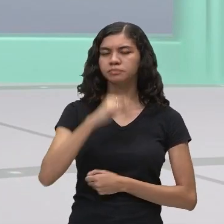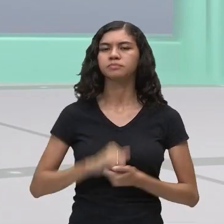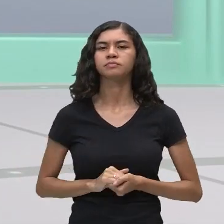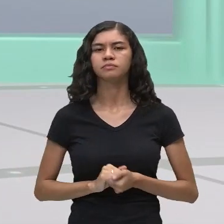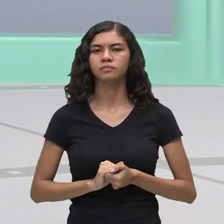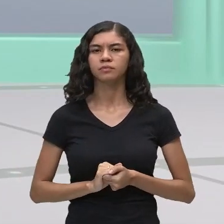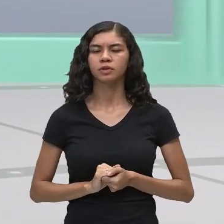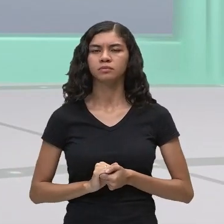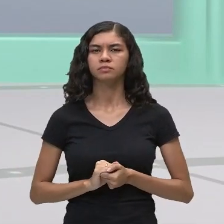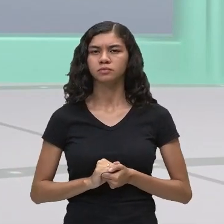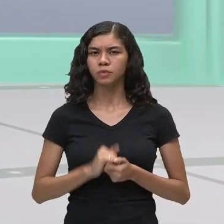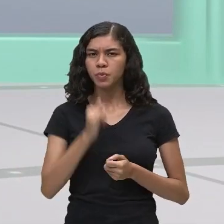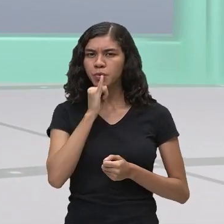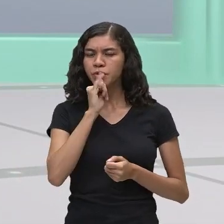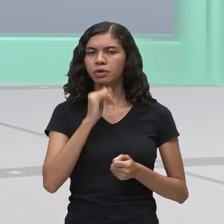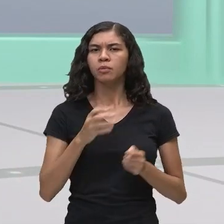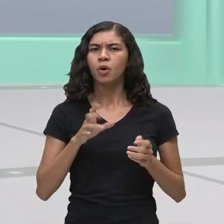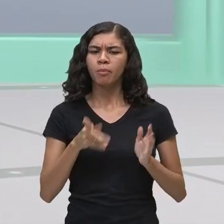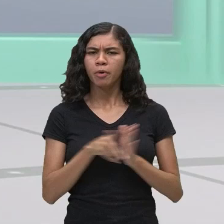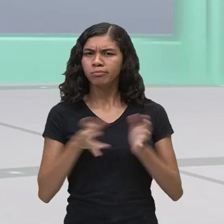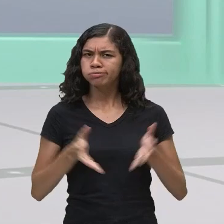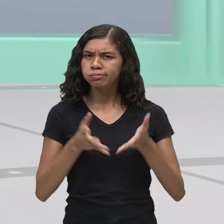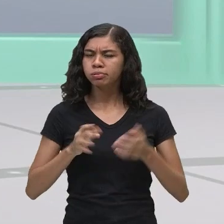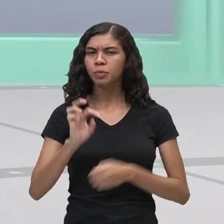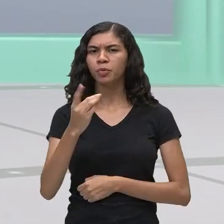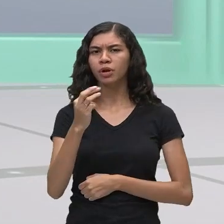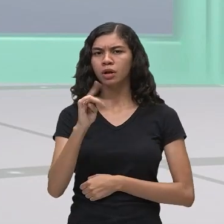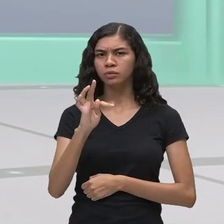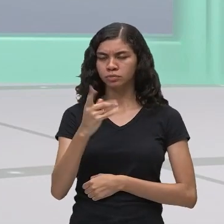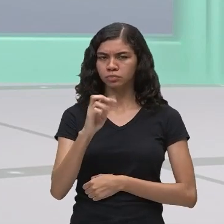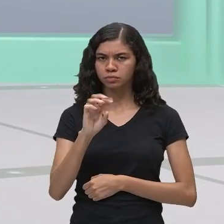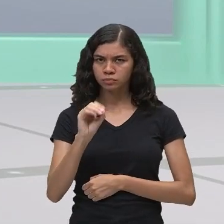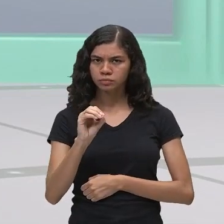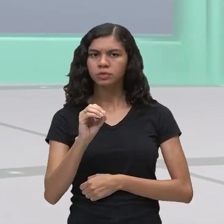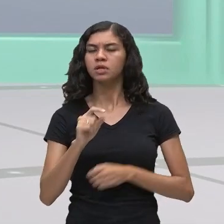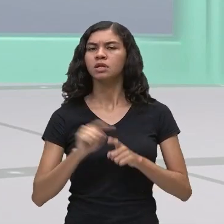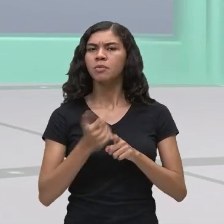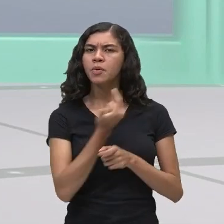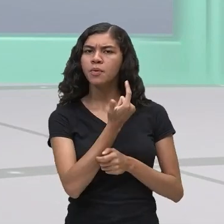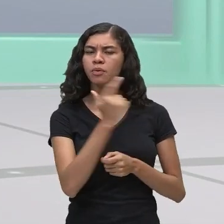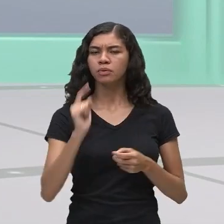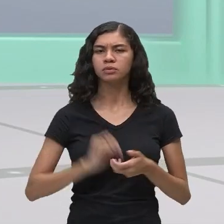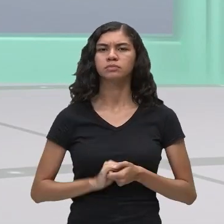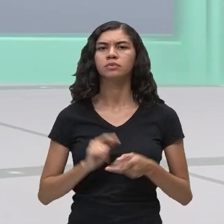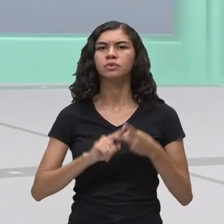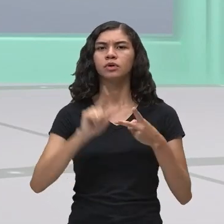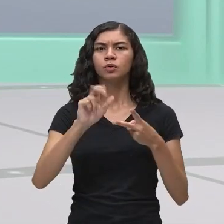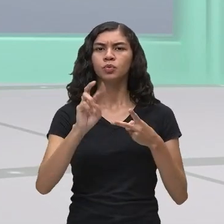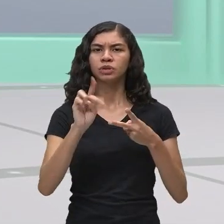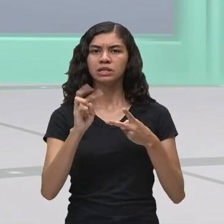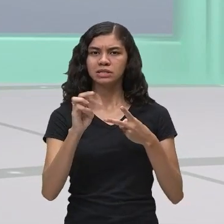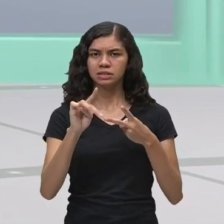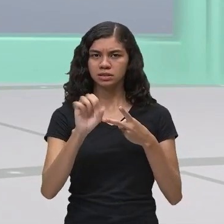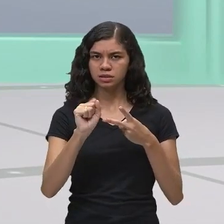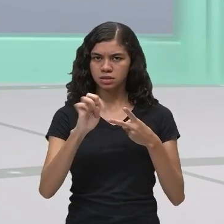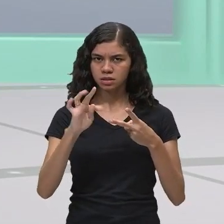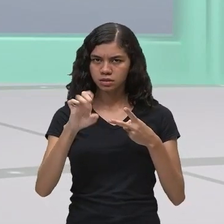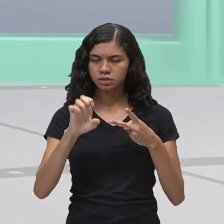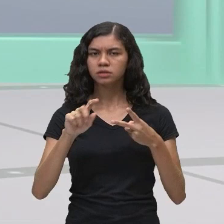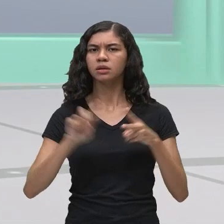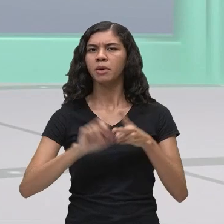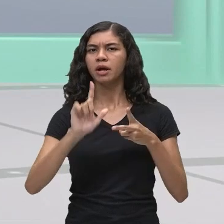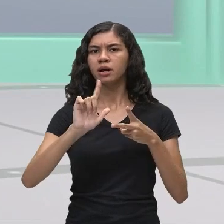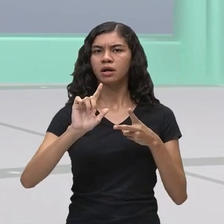folículo estimulante, também chamado de FSH, ou do luteinizante, também chamado de LH.